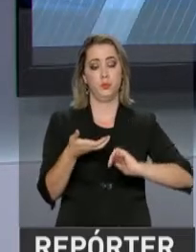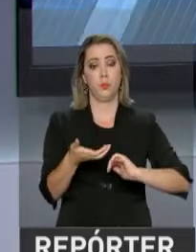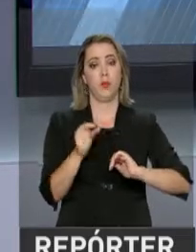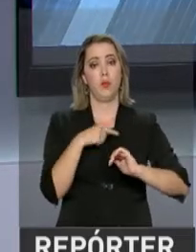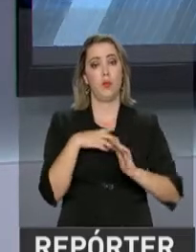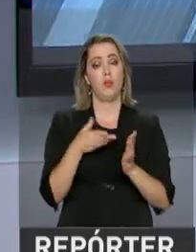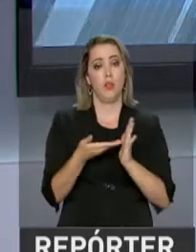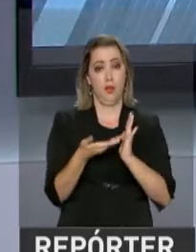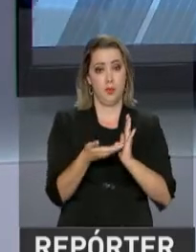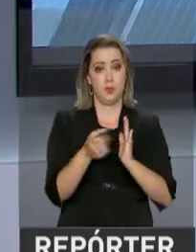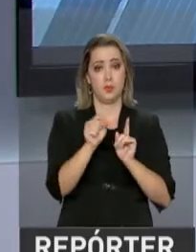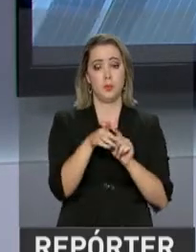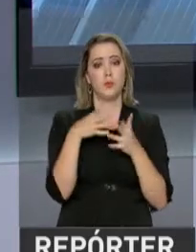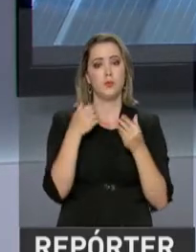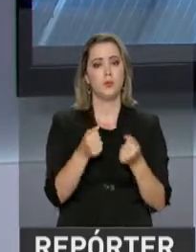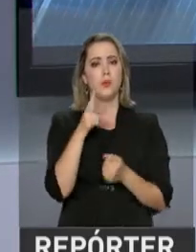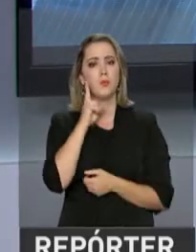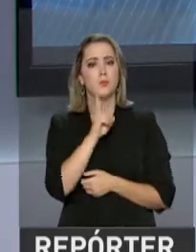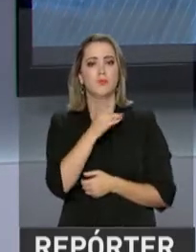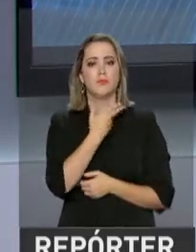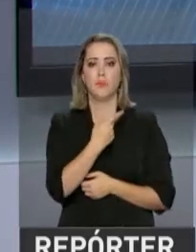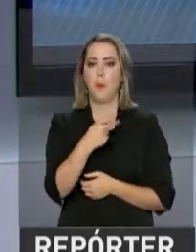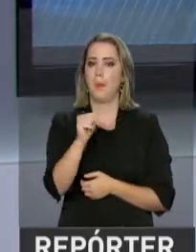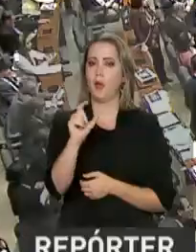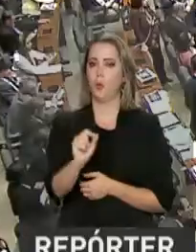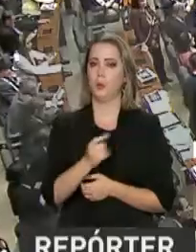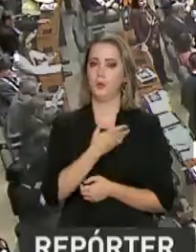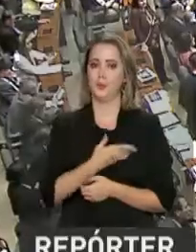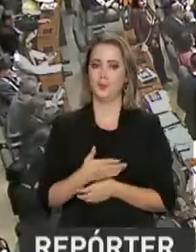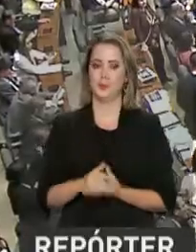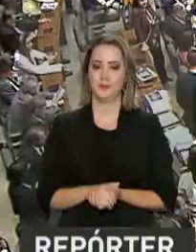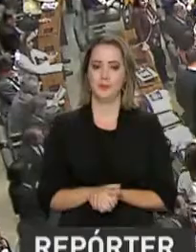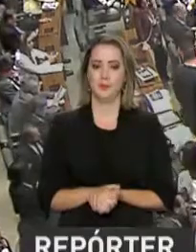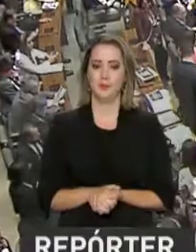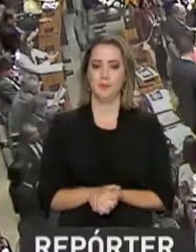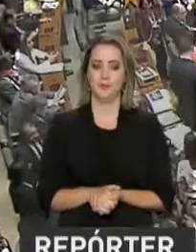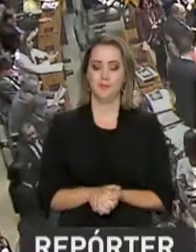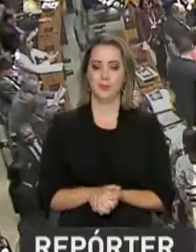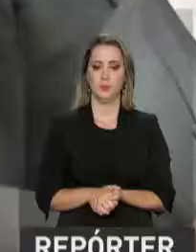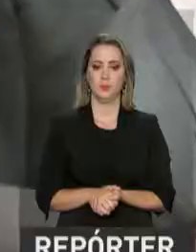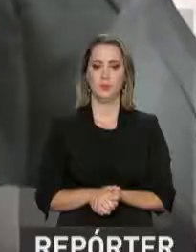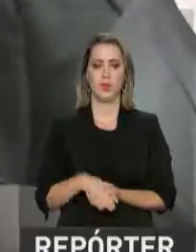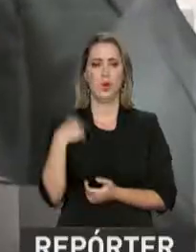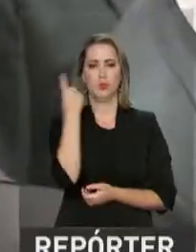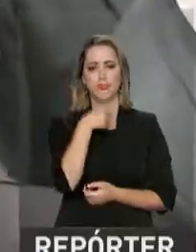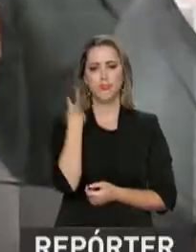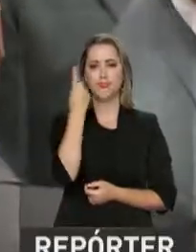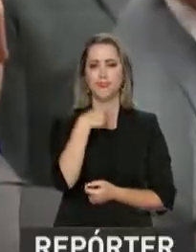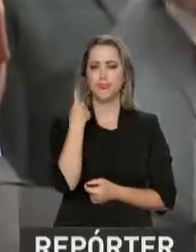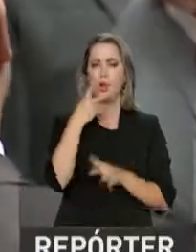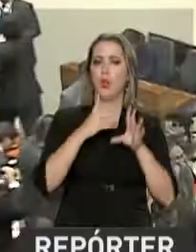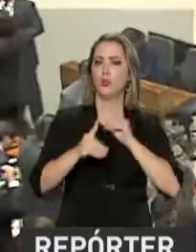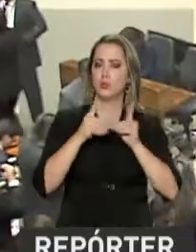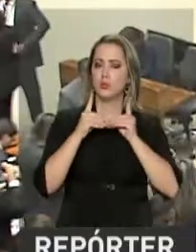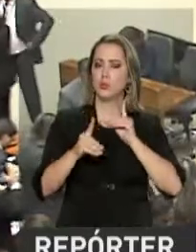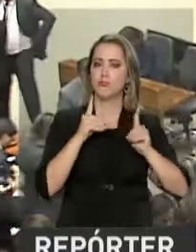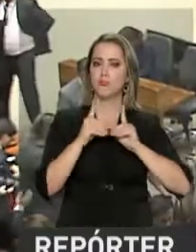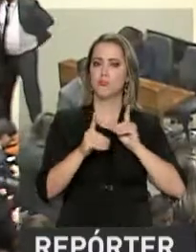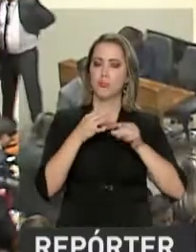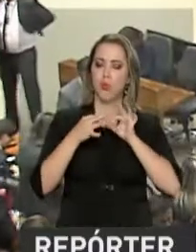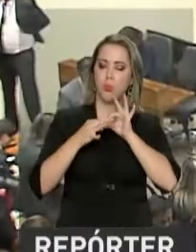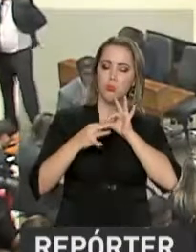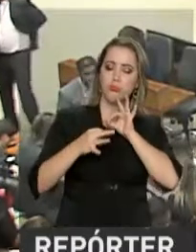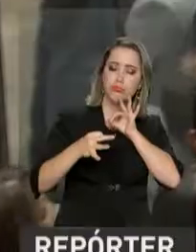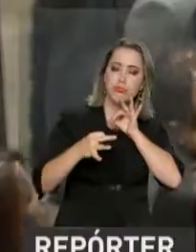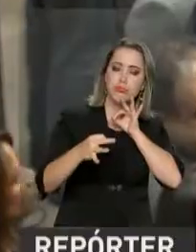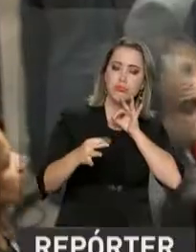veja como foi na reportagem de paulo a salvo foram horas de discussão na câmara um longo